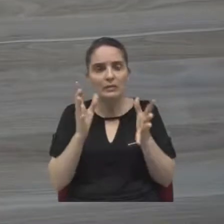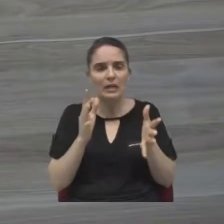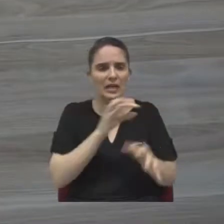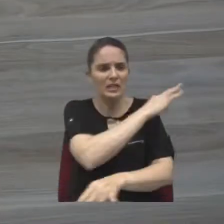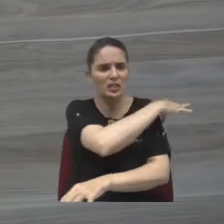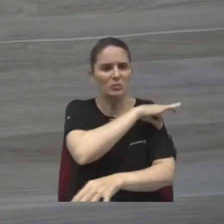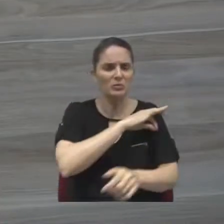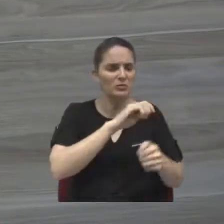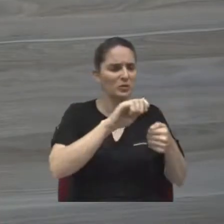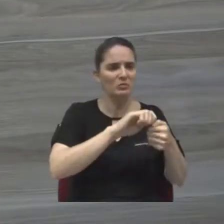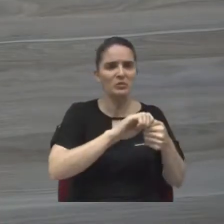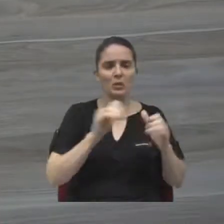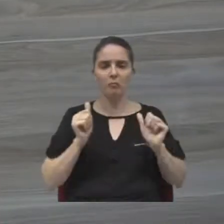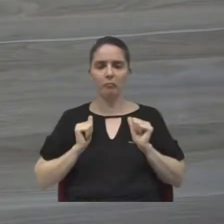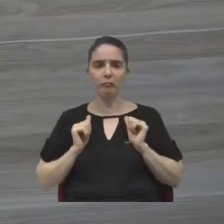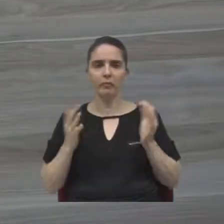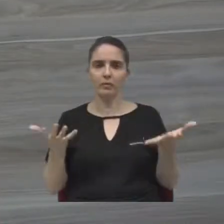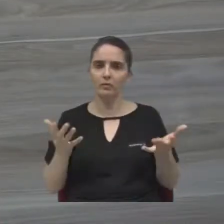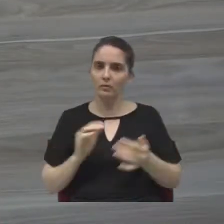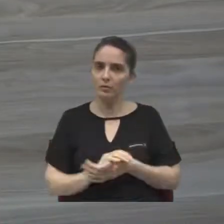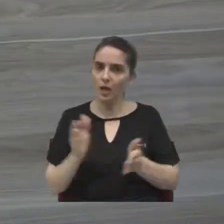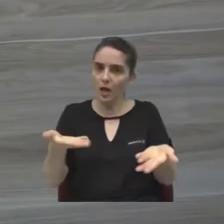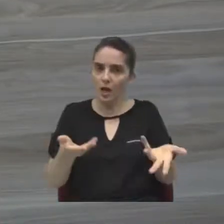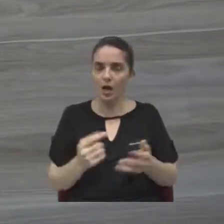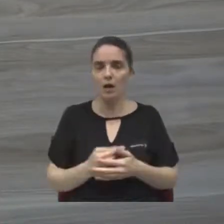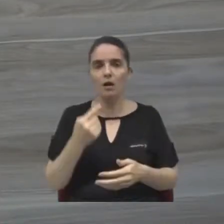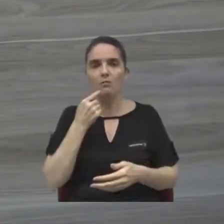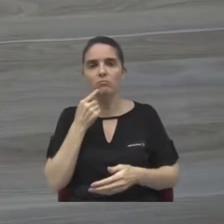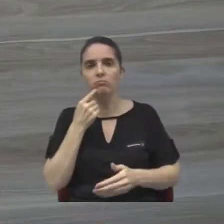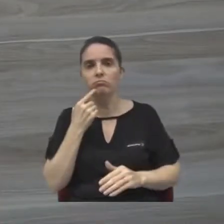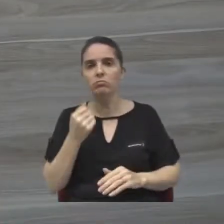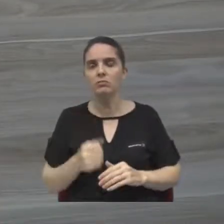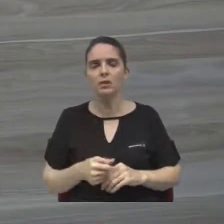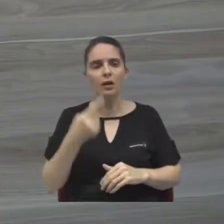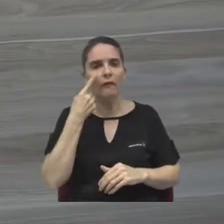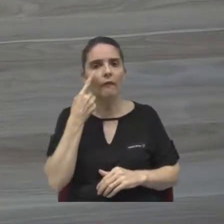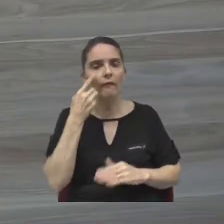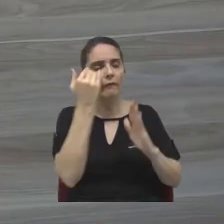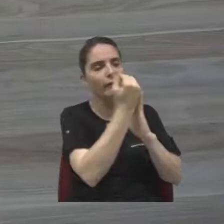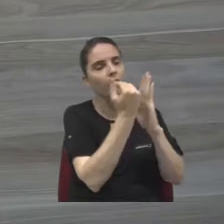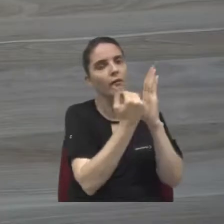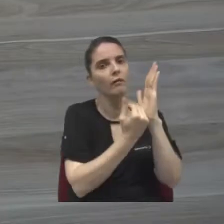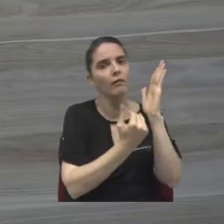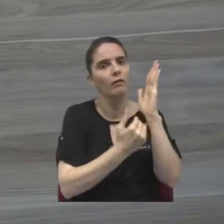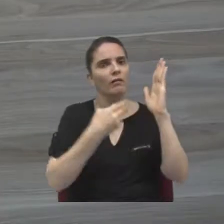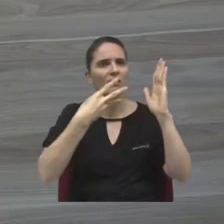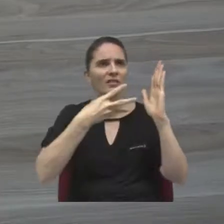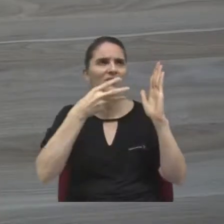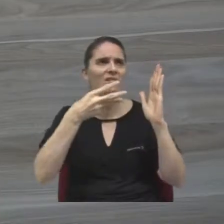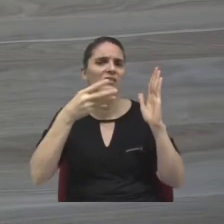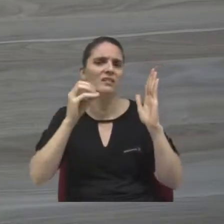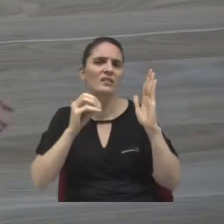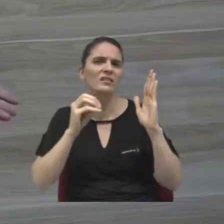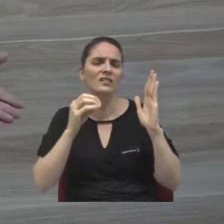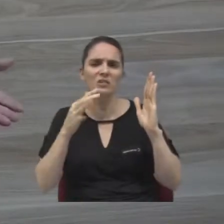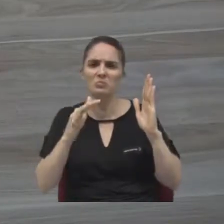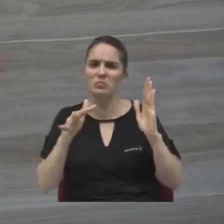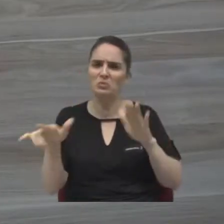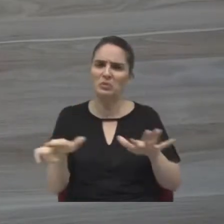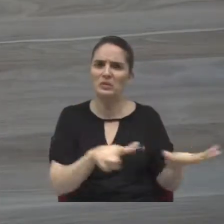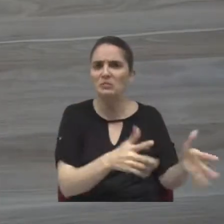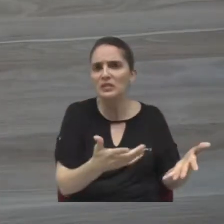solucionar o problema. Acabei de entrar na lista, continua os 330 e alguma coisa da semana passada, quer dizer, essa semana não